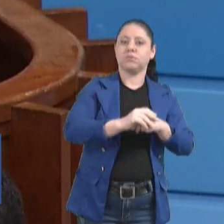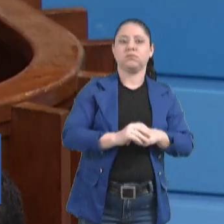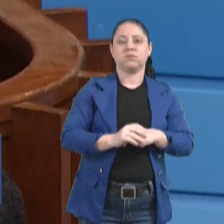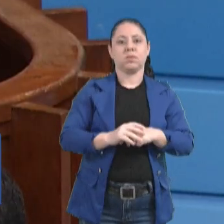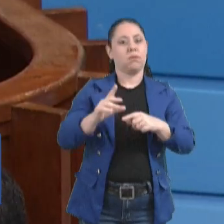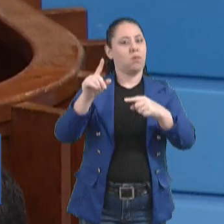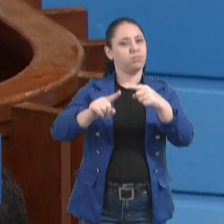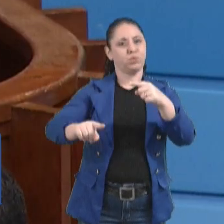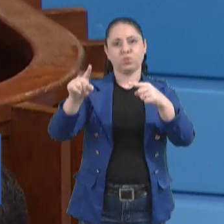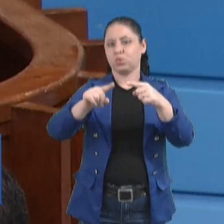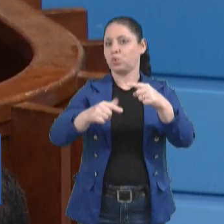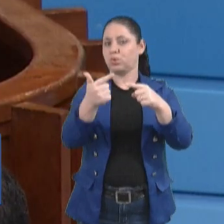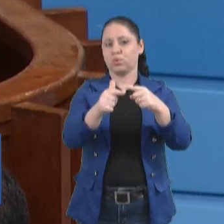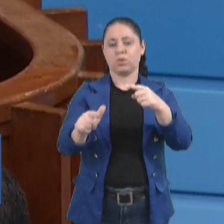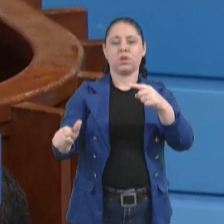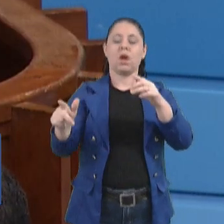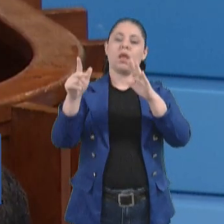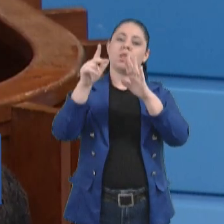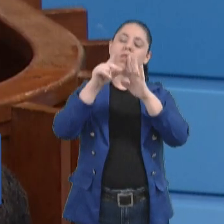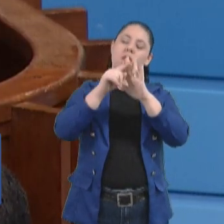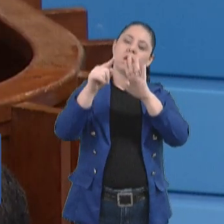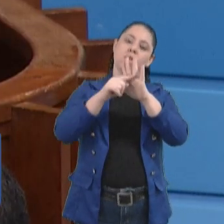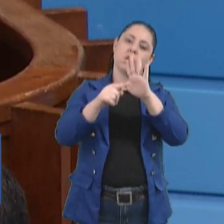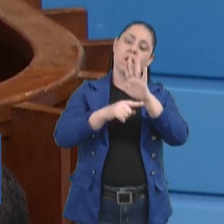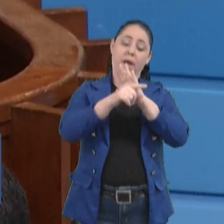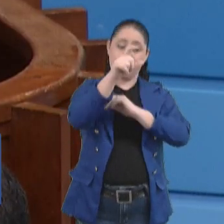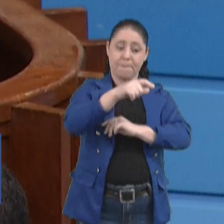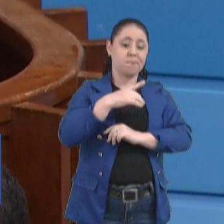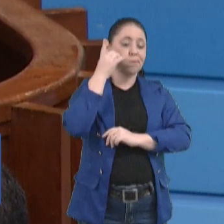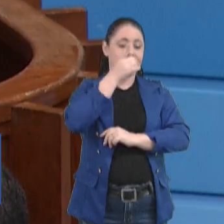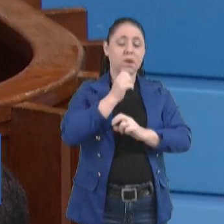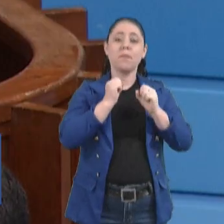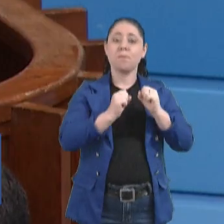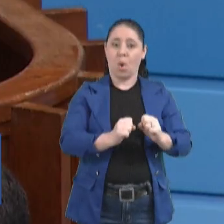vedação prévia a tais atos normativos. O legislador